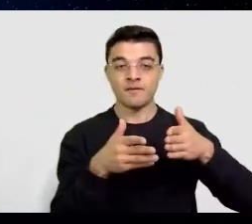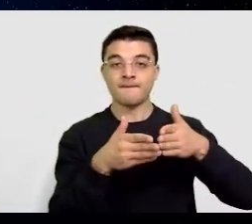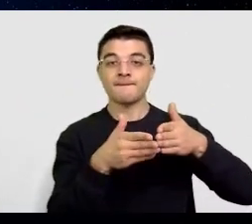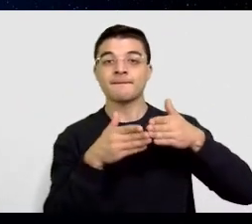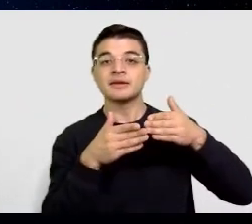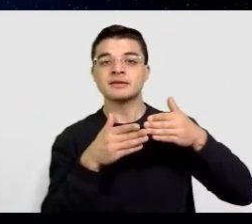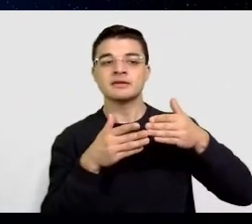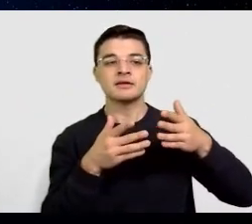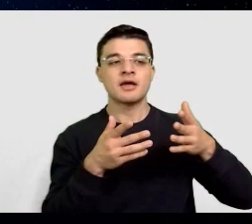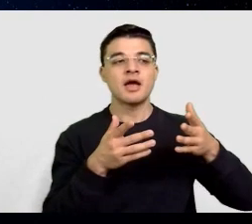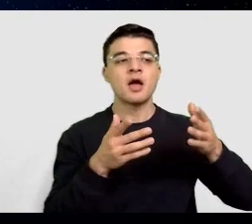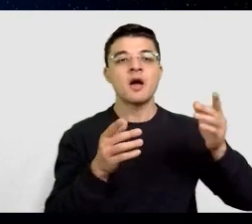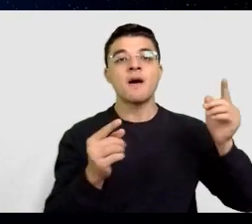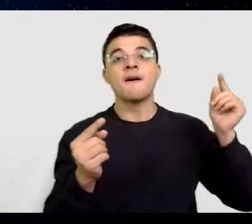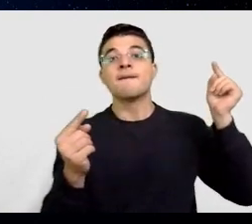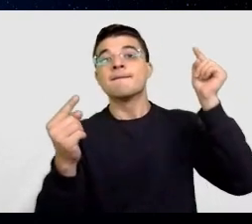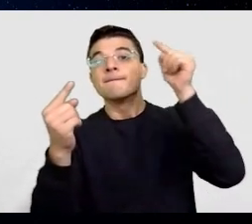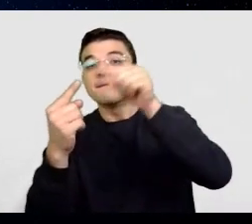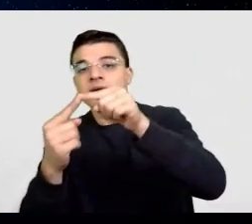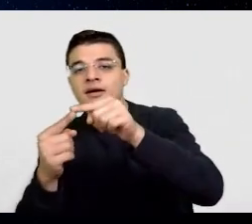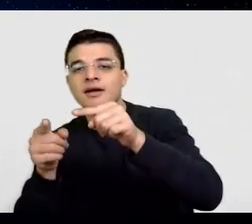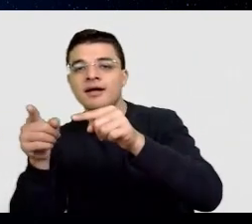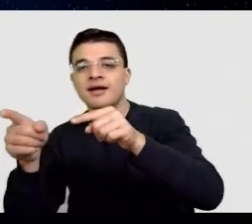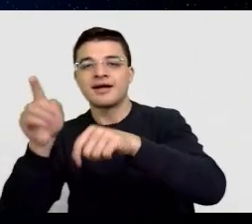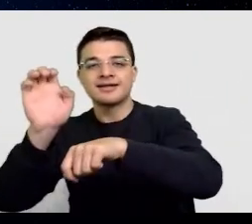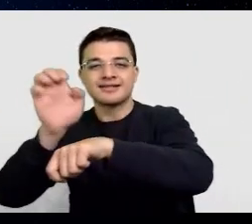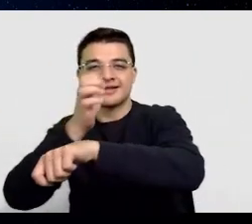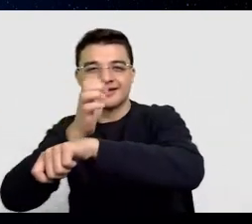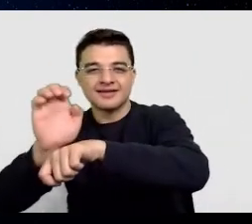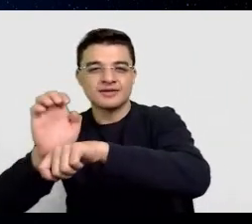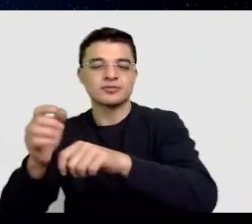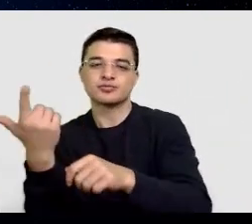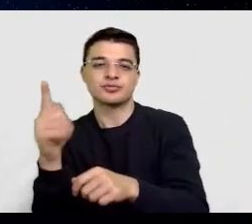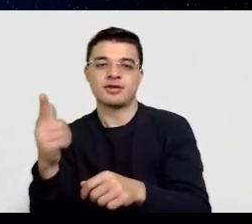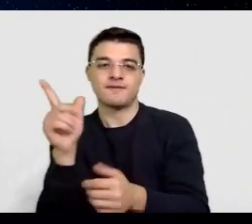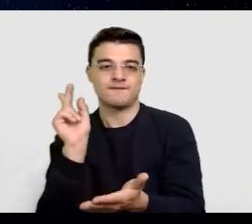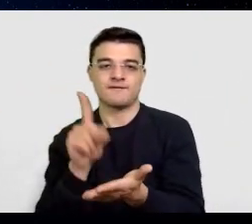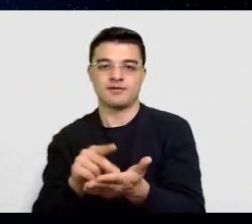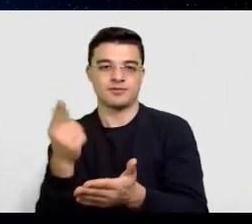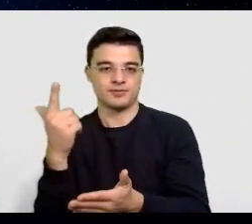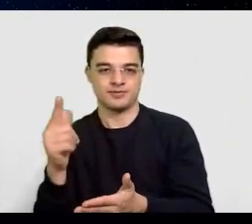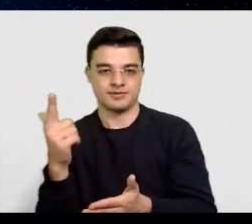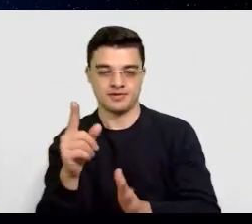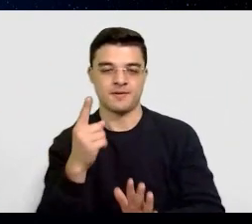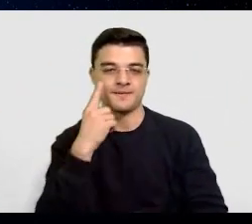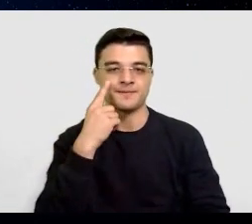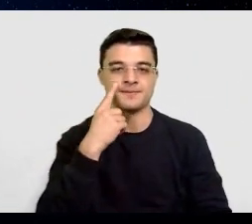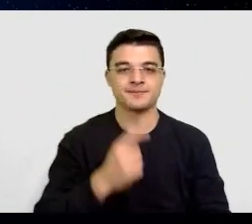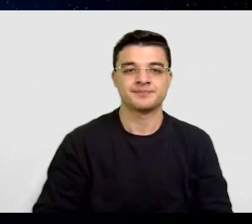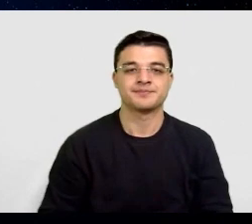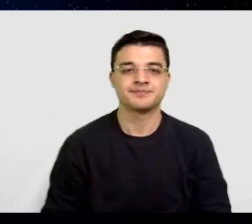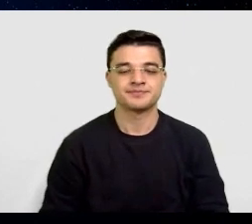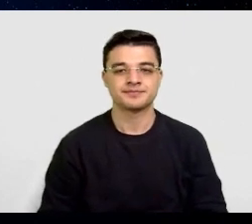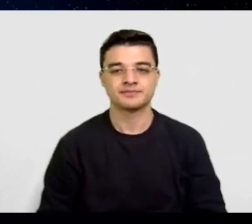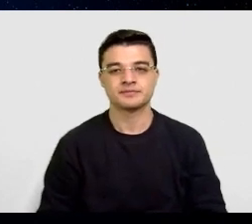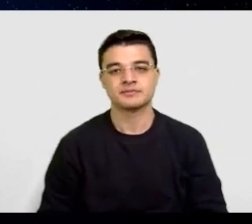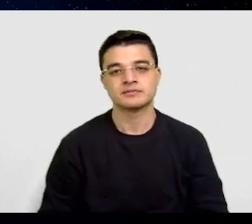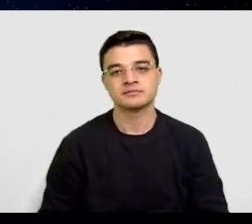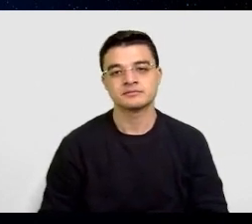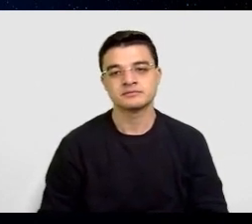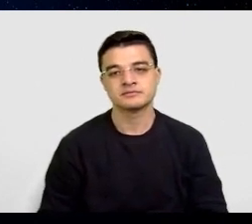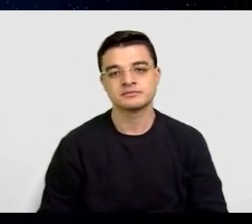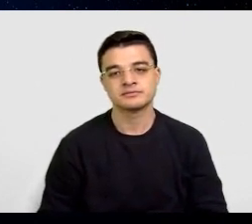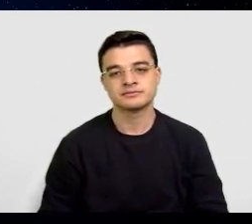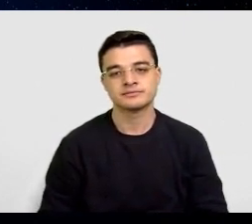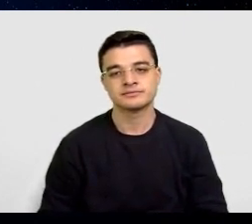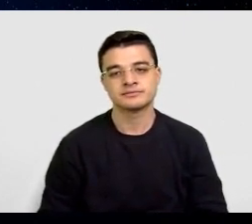existe, né? Que ele não está escutando. Como é que eu sei isso? Se a gente olhar aqui, deixa eu abrir aqui, faltou o VS